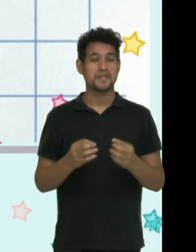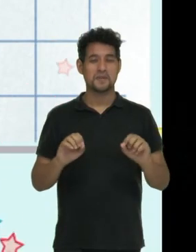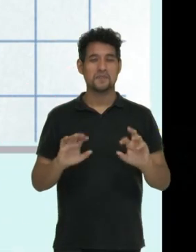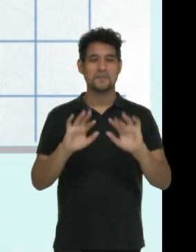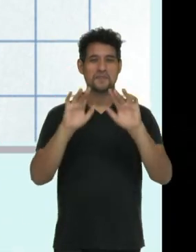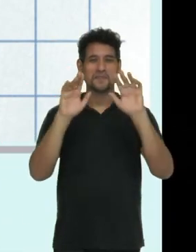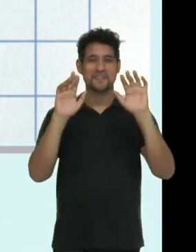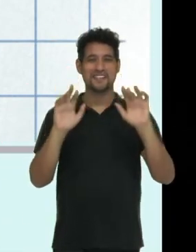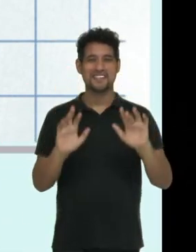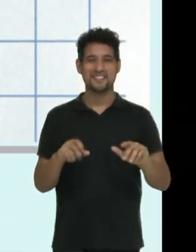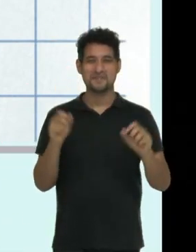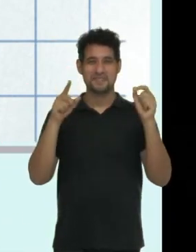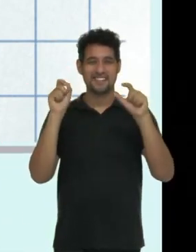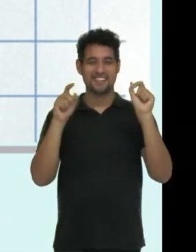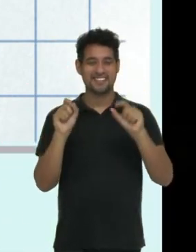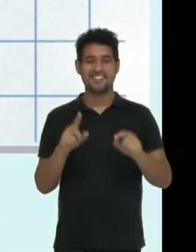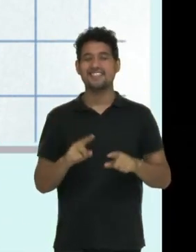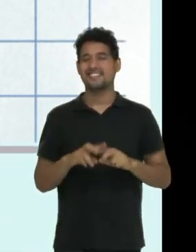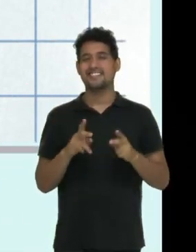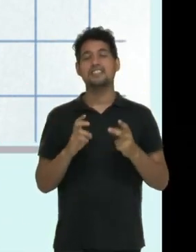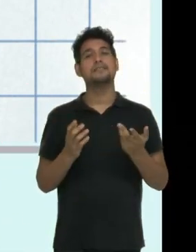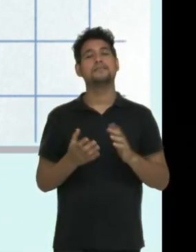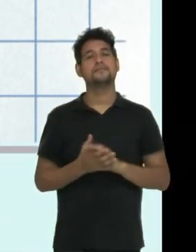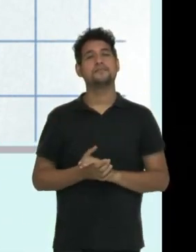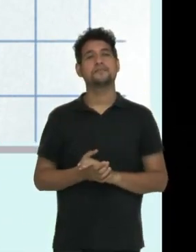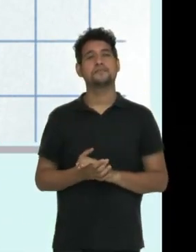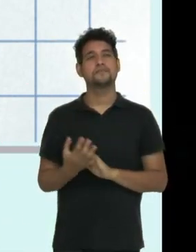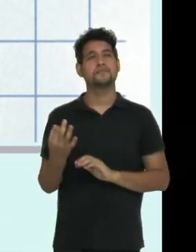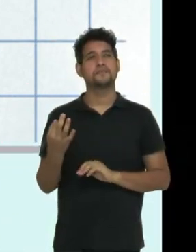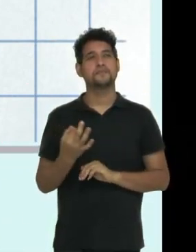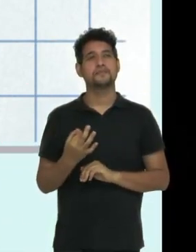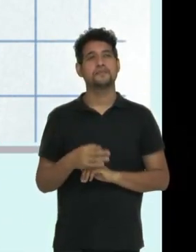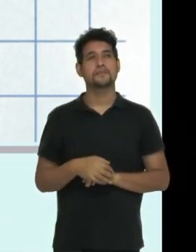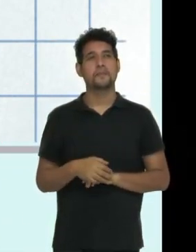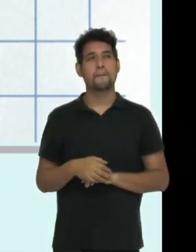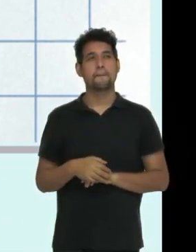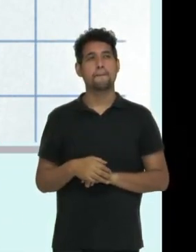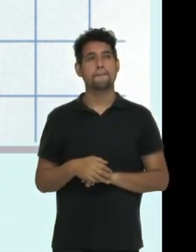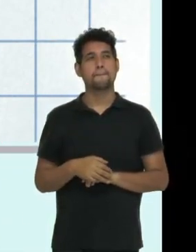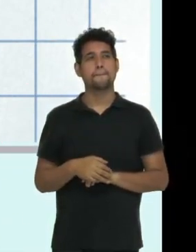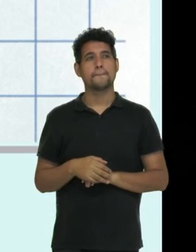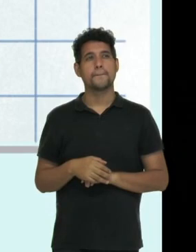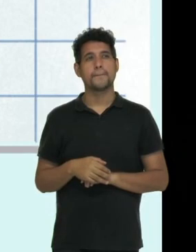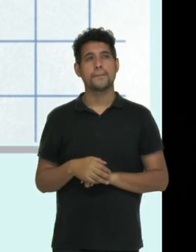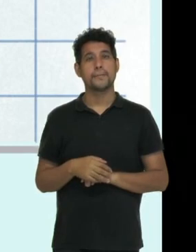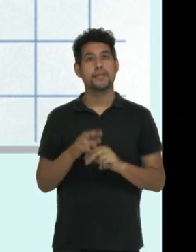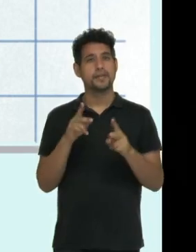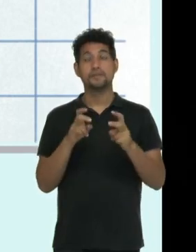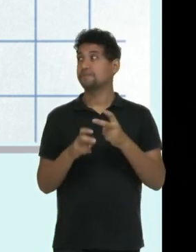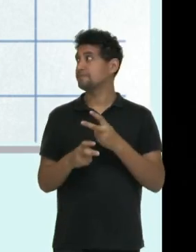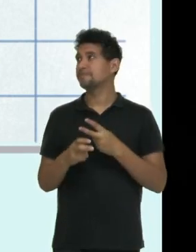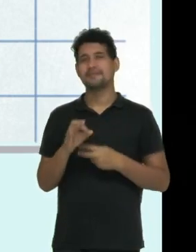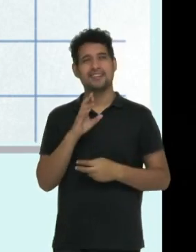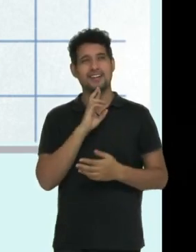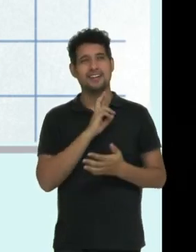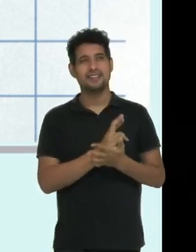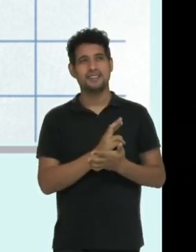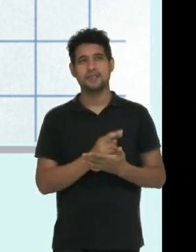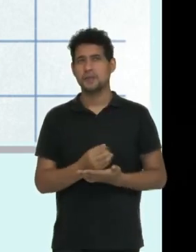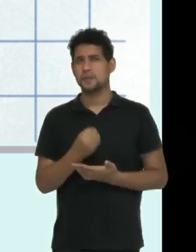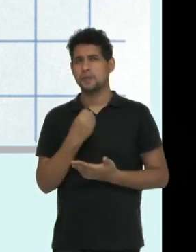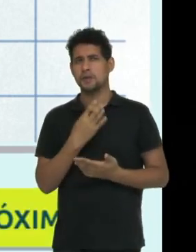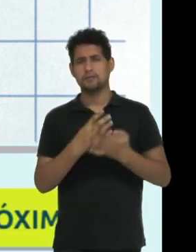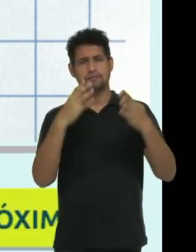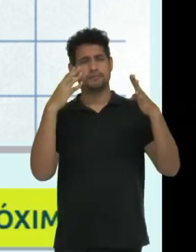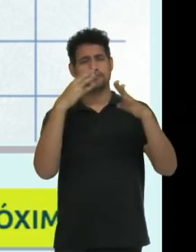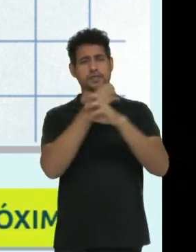Prontinho! Aê! Fechou, olha só. Tá vendo? Somandinho, vamos lá? Aê! Então tá bom, gente.